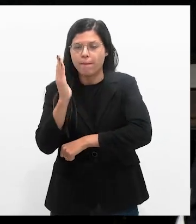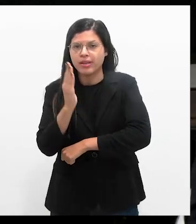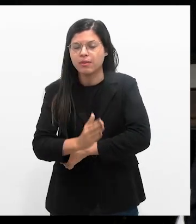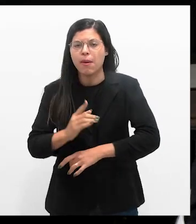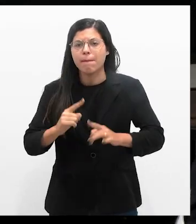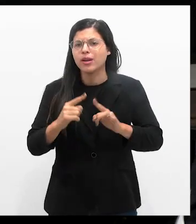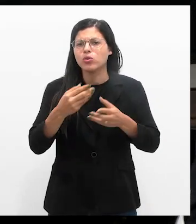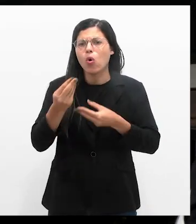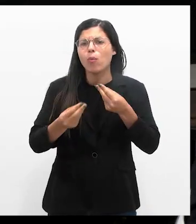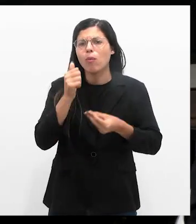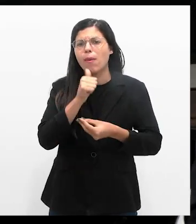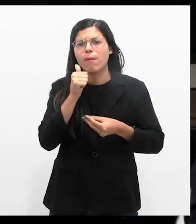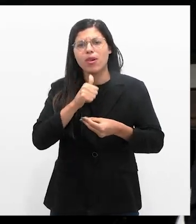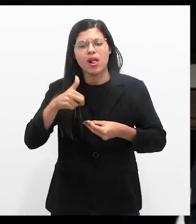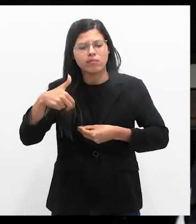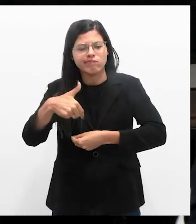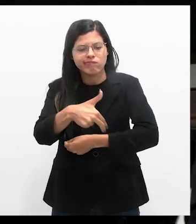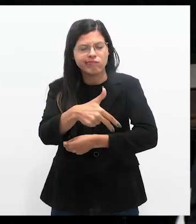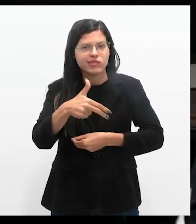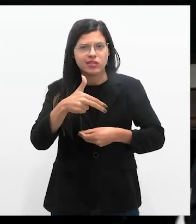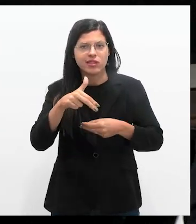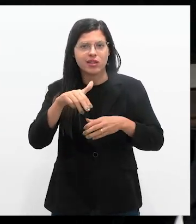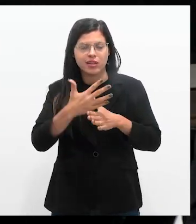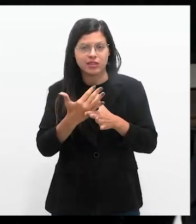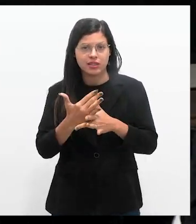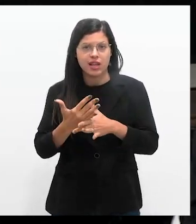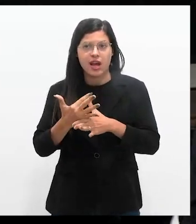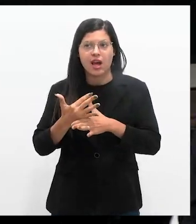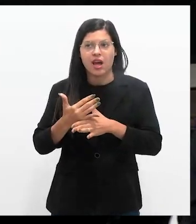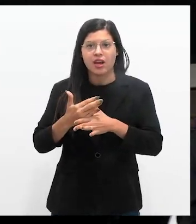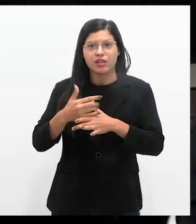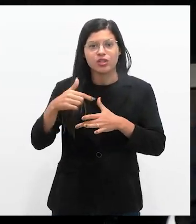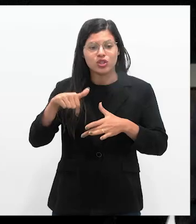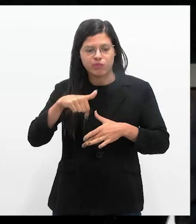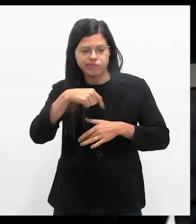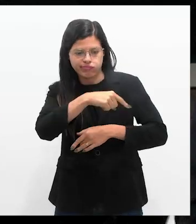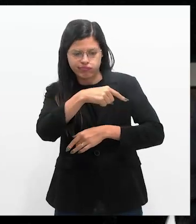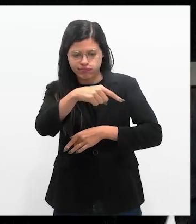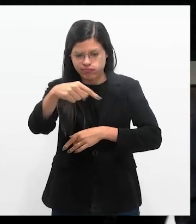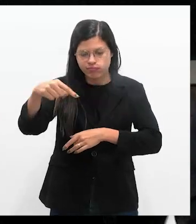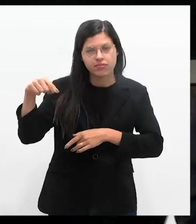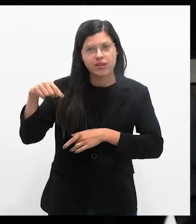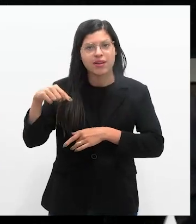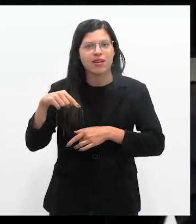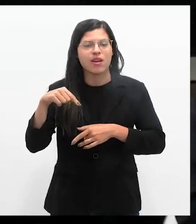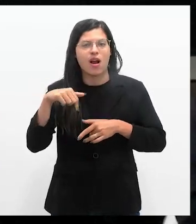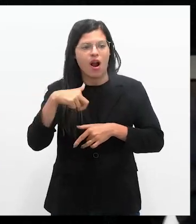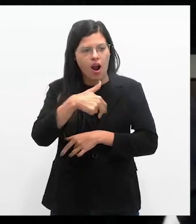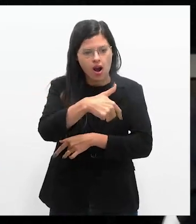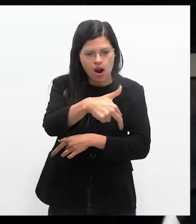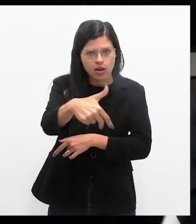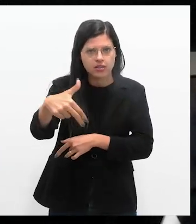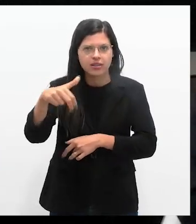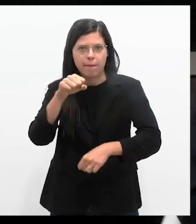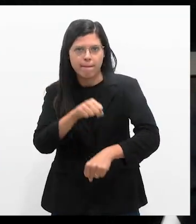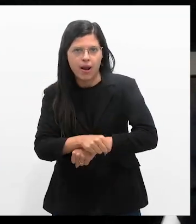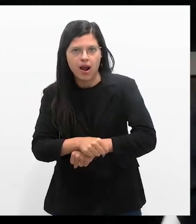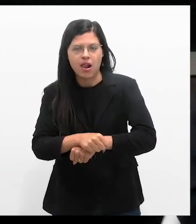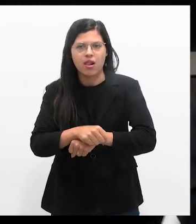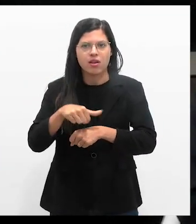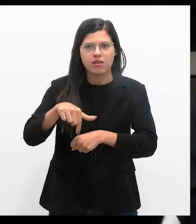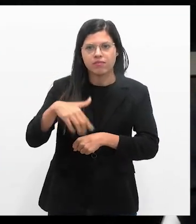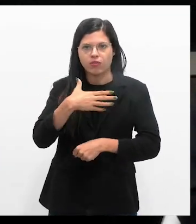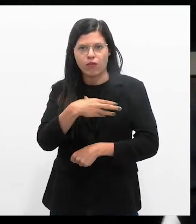vai levar o filho para a escola, ela vai para o trabalho, mas ela dá uma entradinha, leva o filho para a escola, ela compra um negocinho na papelaria, ela anda de